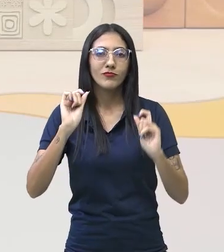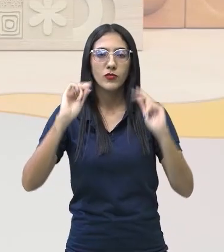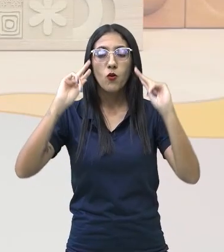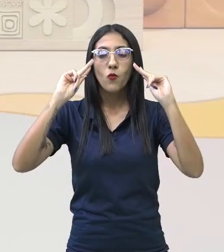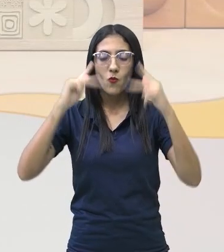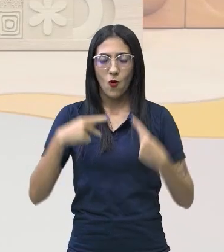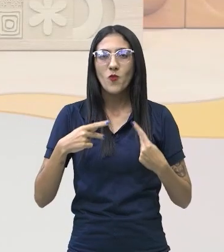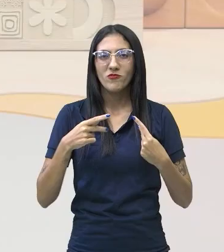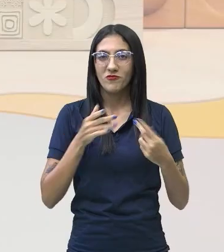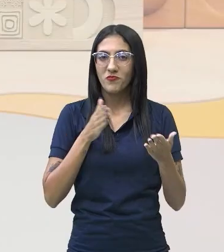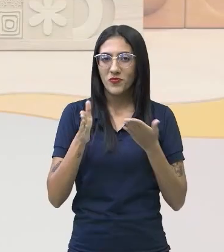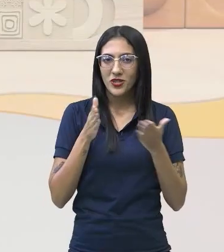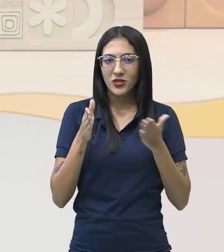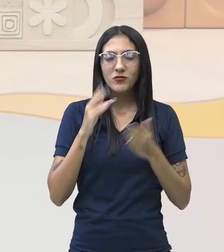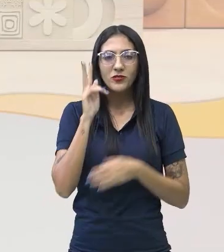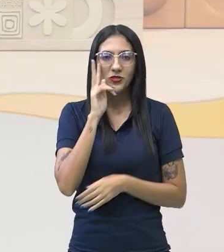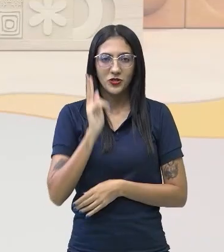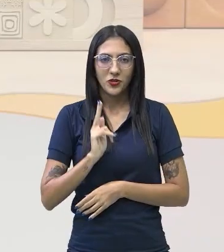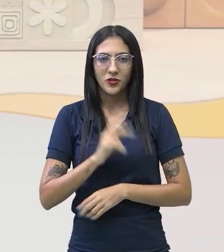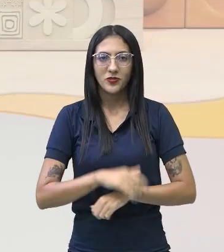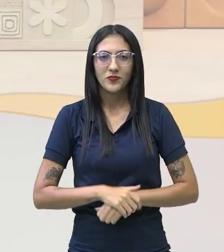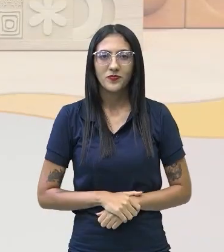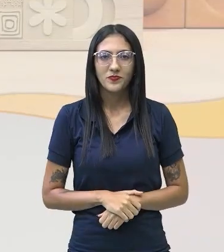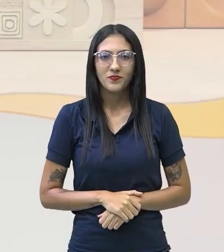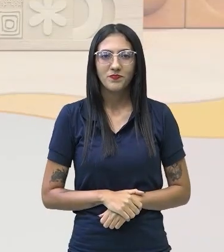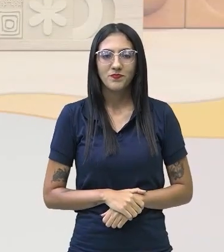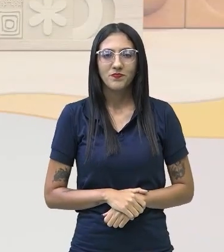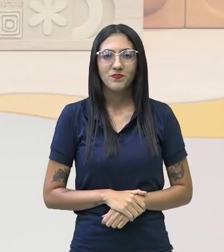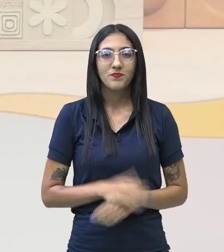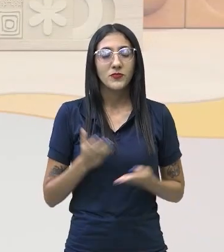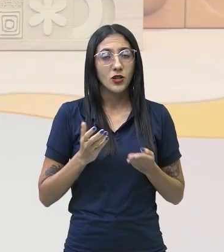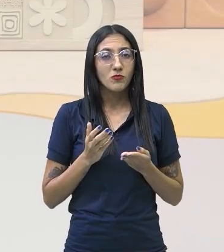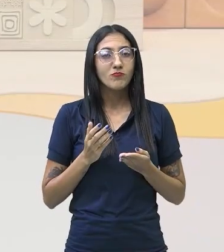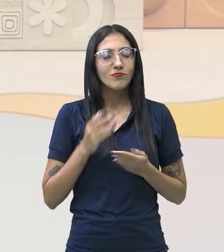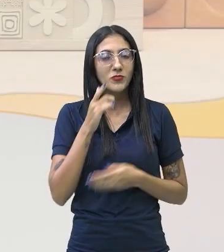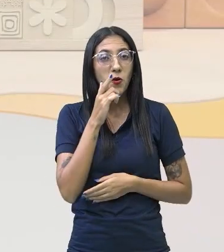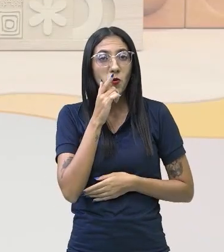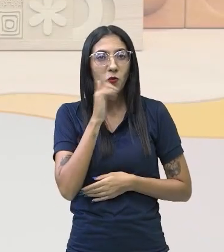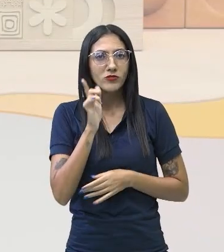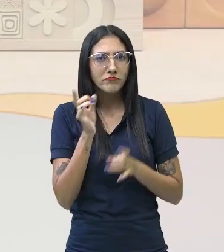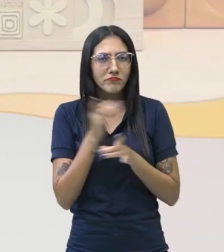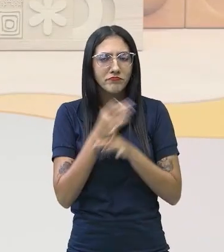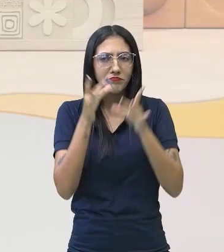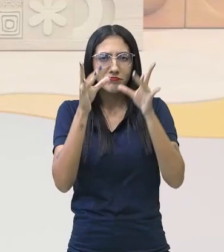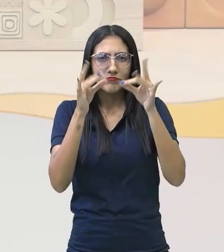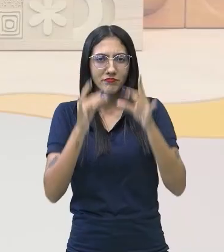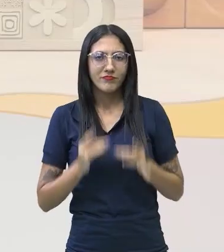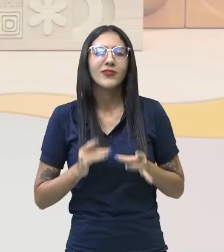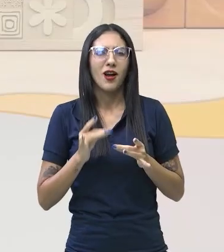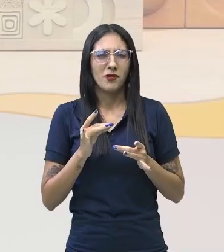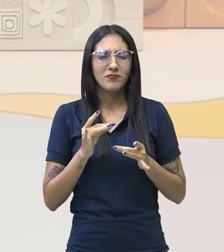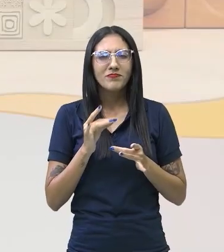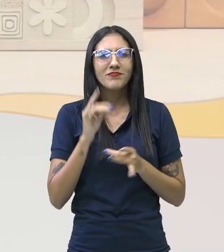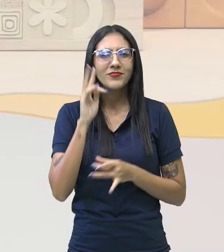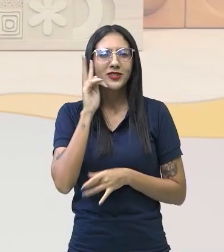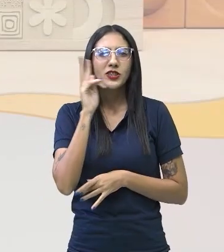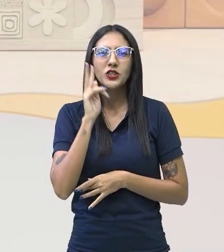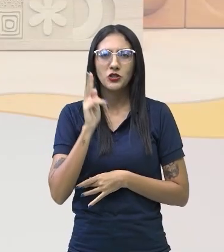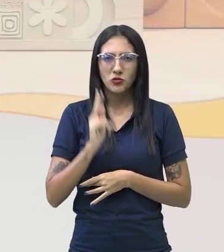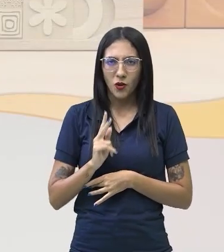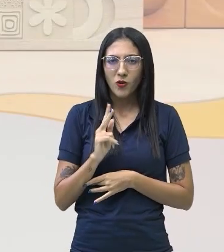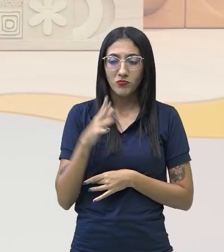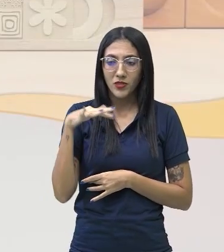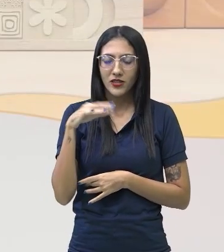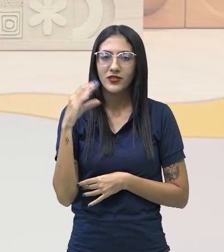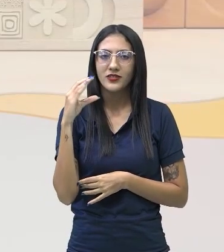no seu tempo histórico. Eu atingi o meu objetivo, que era, então, trabalhar com vocês, né, a história enquanto uma